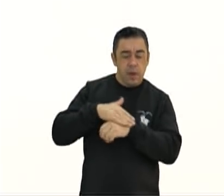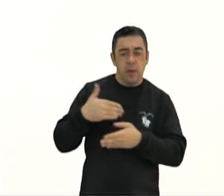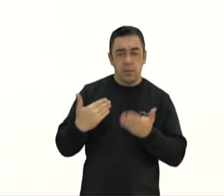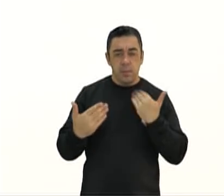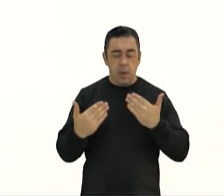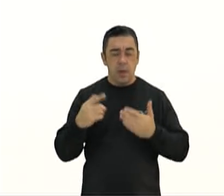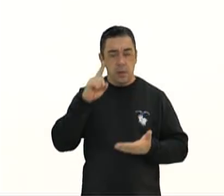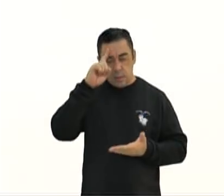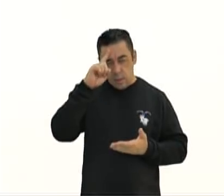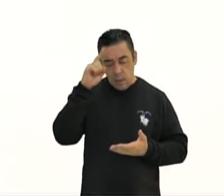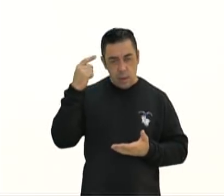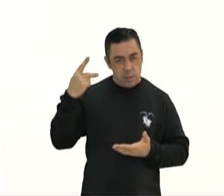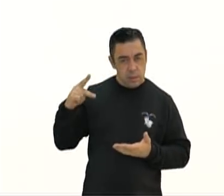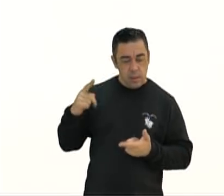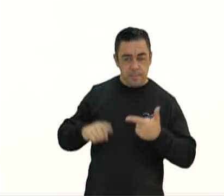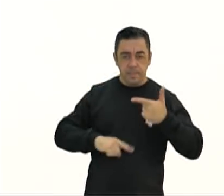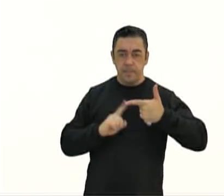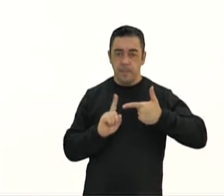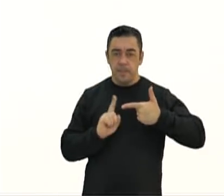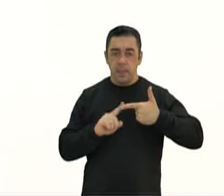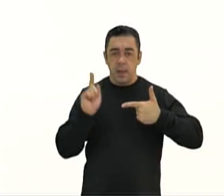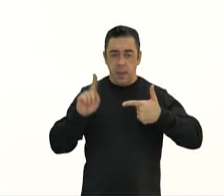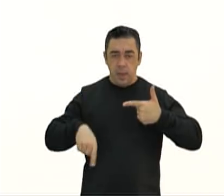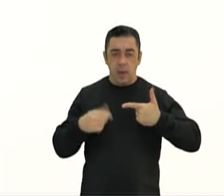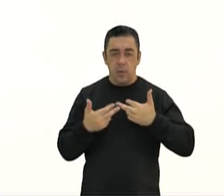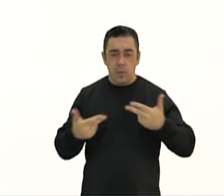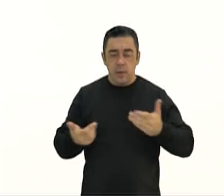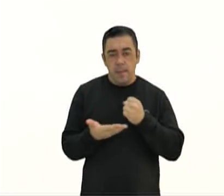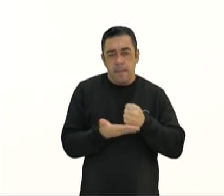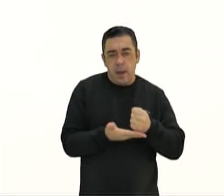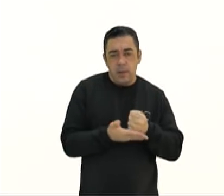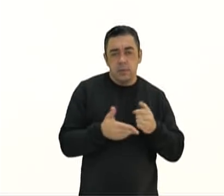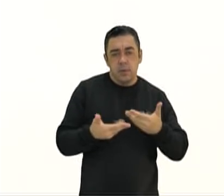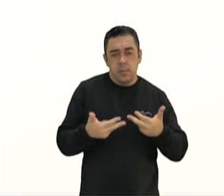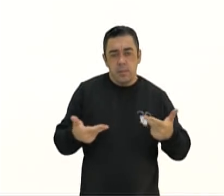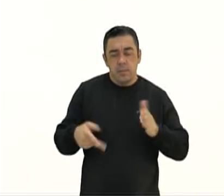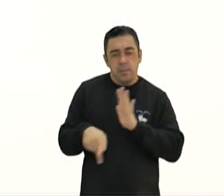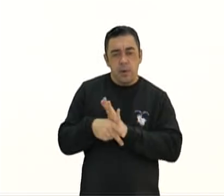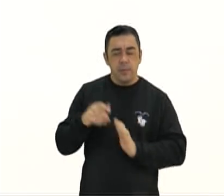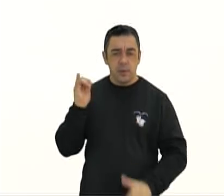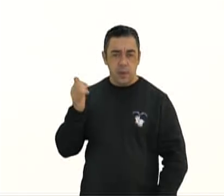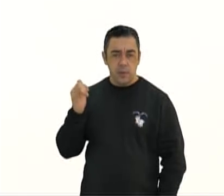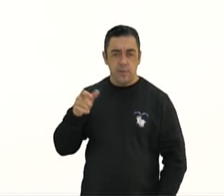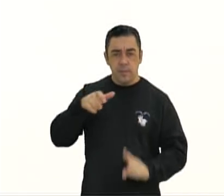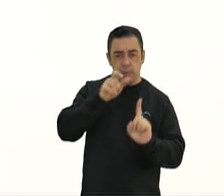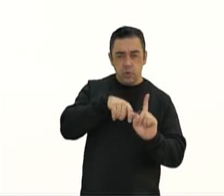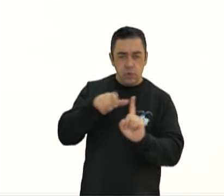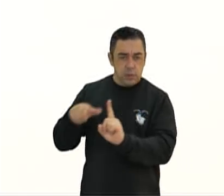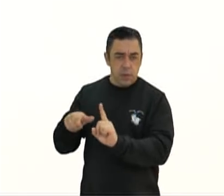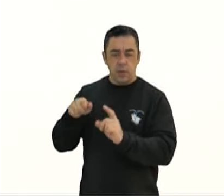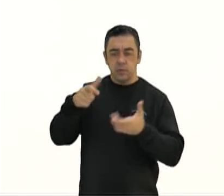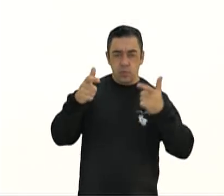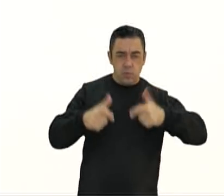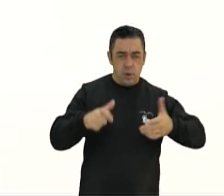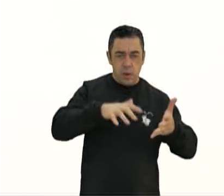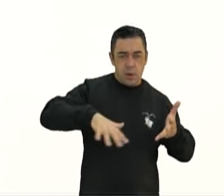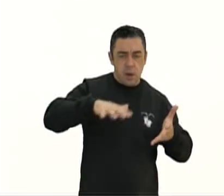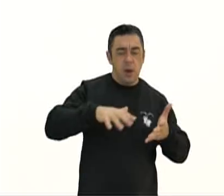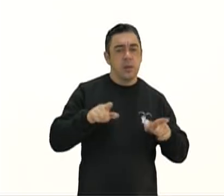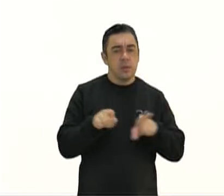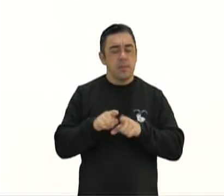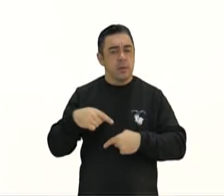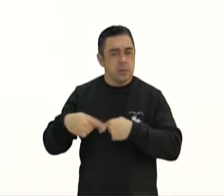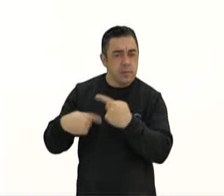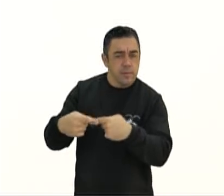ideias e pensamentos. Segundo, possui elementos básicos de narrativa, personagens, enredo, lugar e desfecho. E às